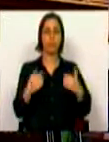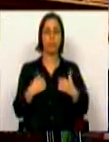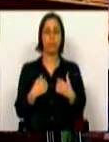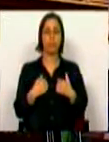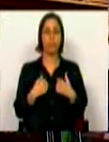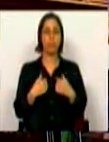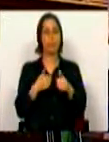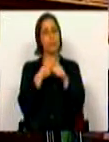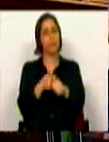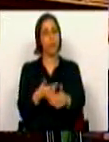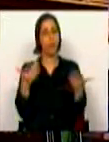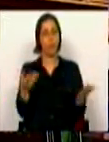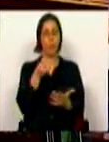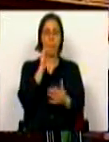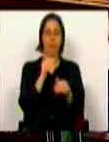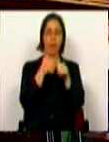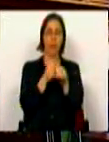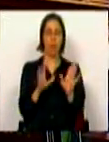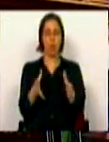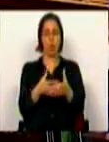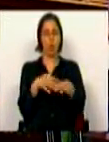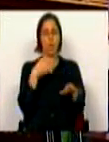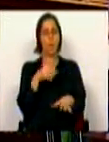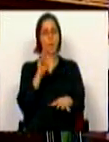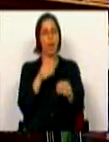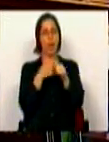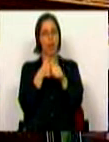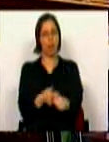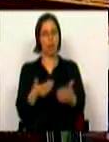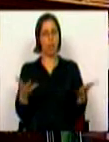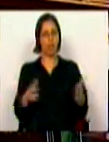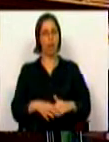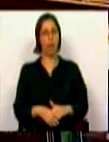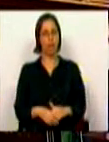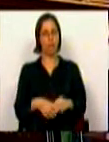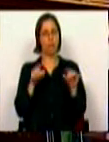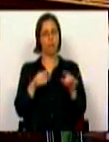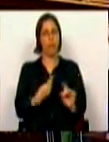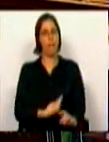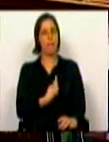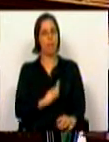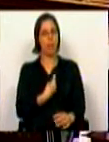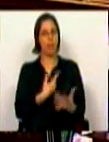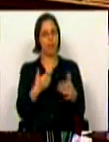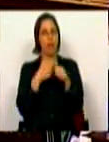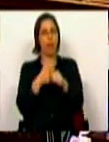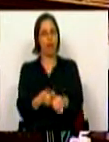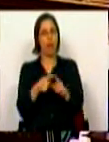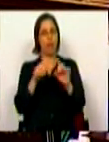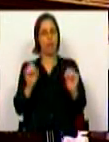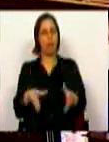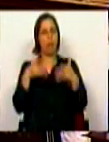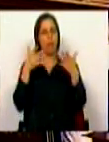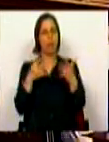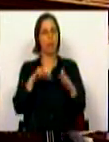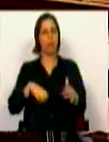Nós acompanhamos o Partido Socialista, o representante do Partido Socialista, acompanha esta preocupação e acompanha esta